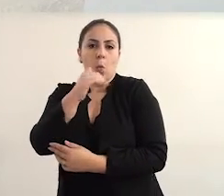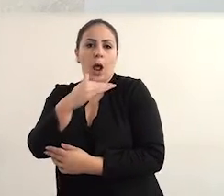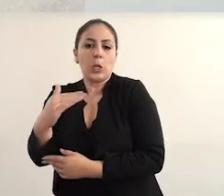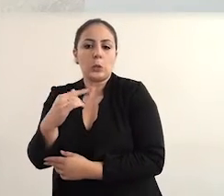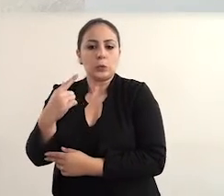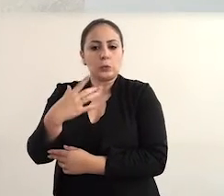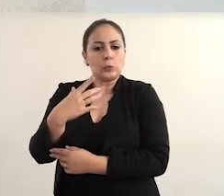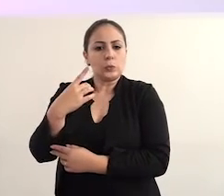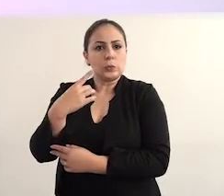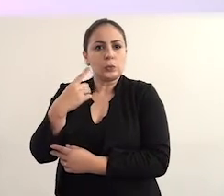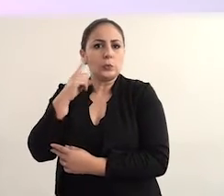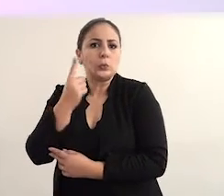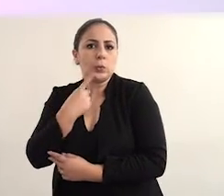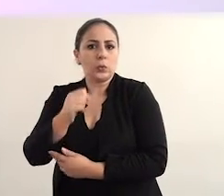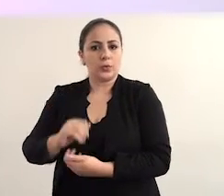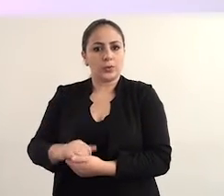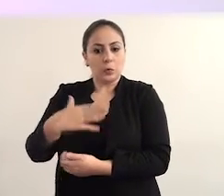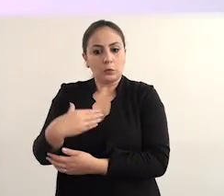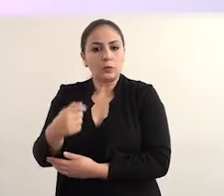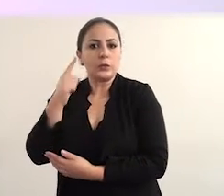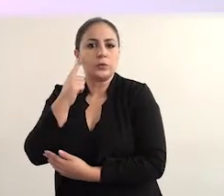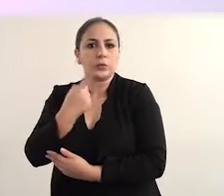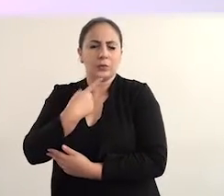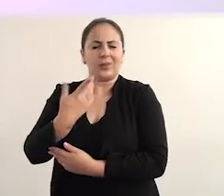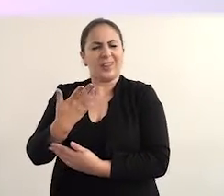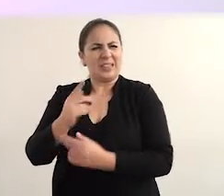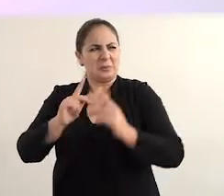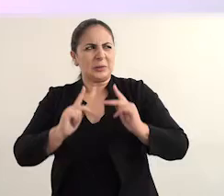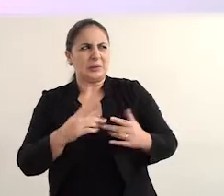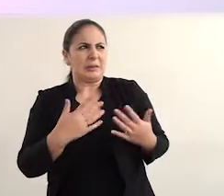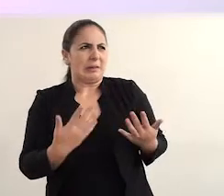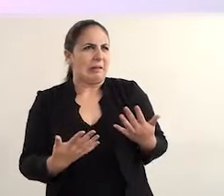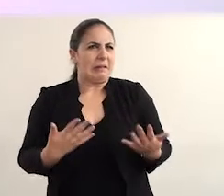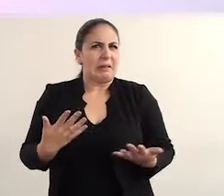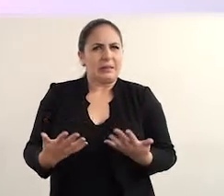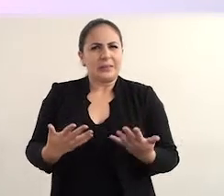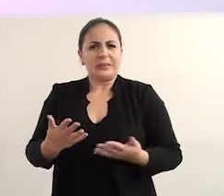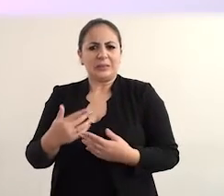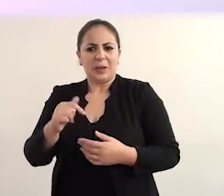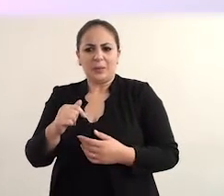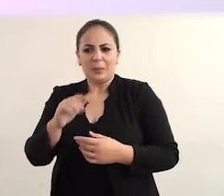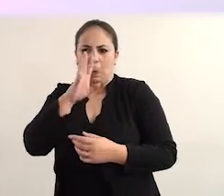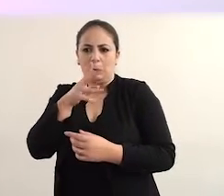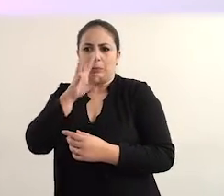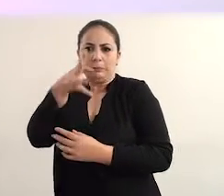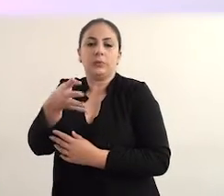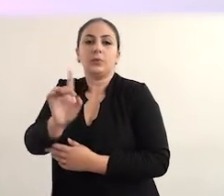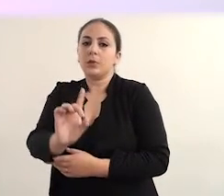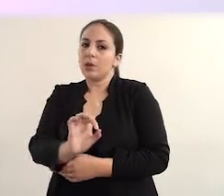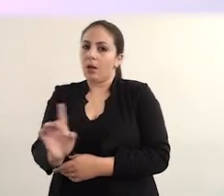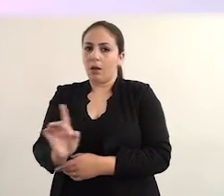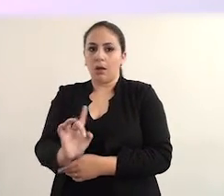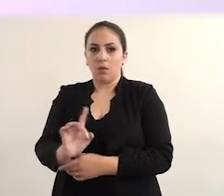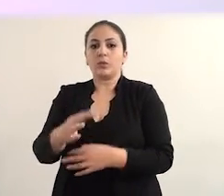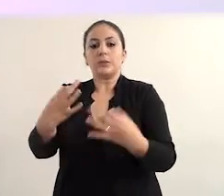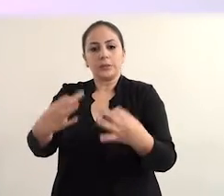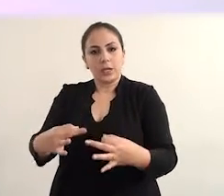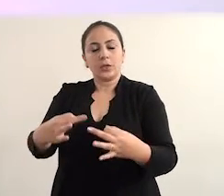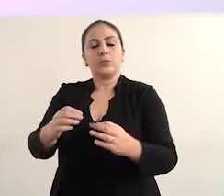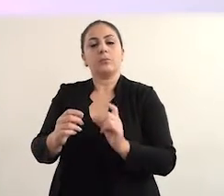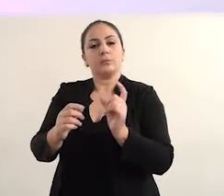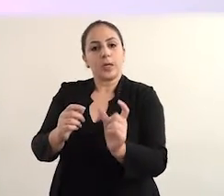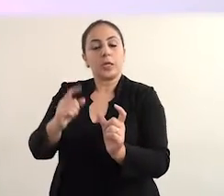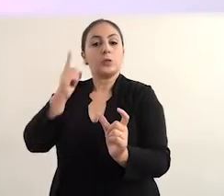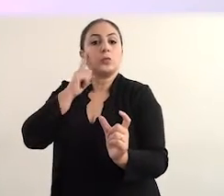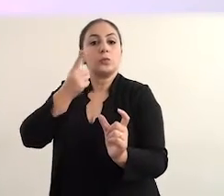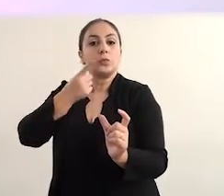surdo, o filho surdo, Muitas pessoas até perguntam, mas é... Não estou ofendendo, Exato. Não está ofendendo. É surdo